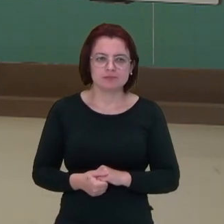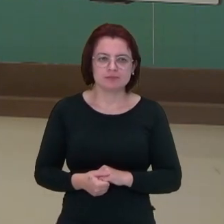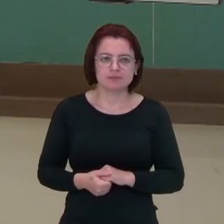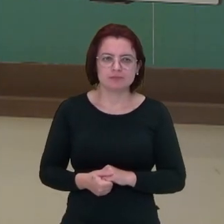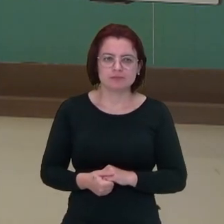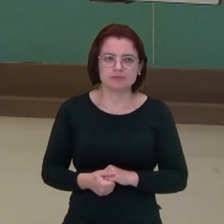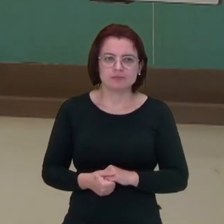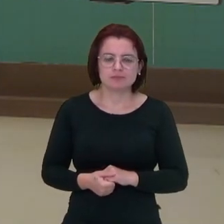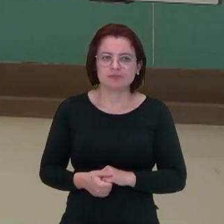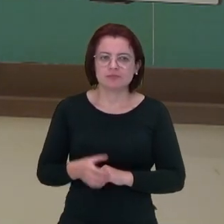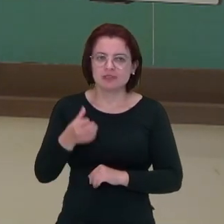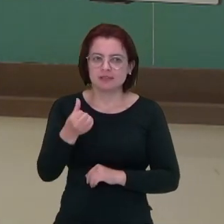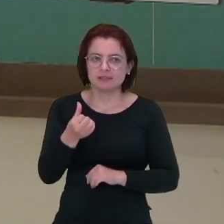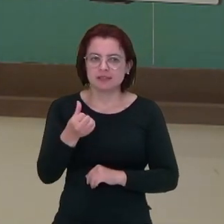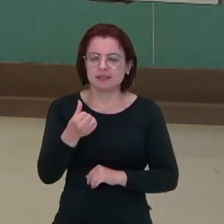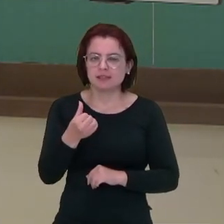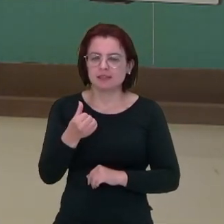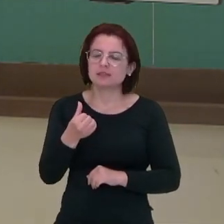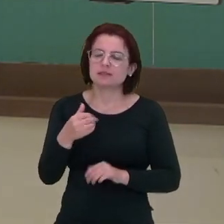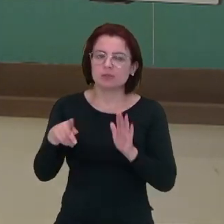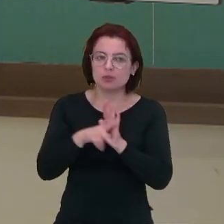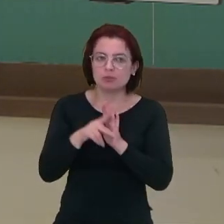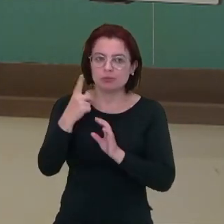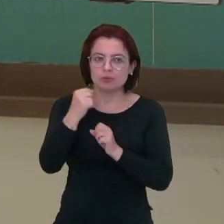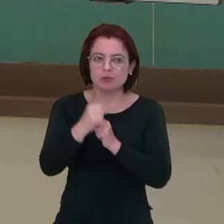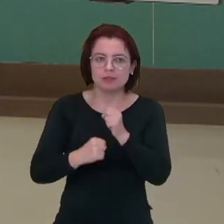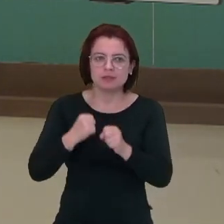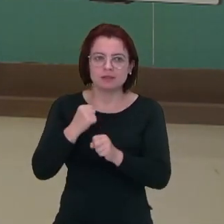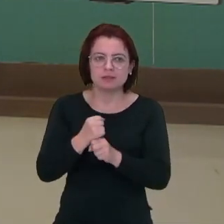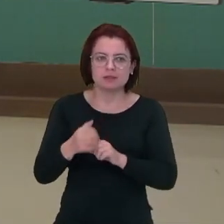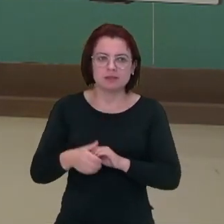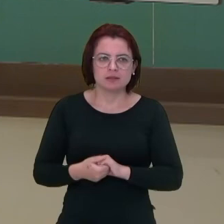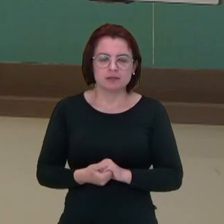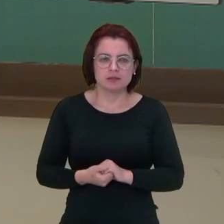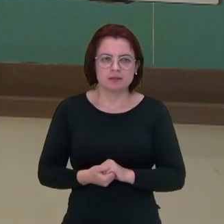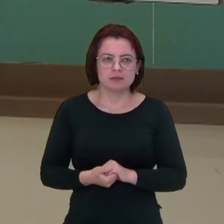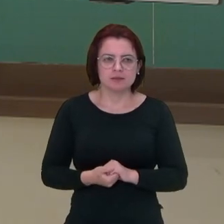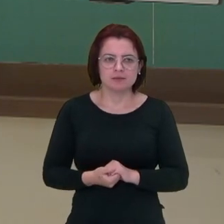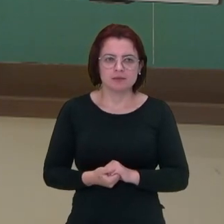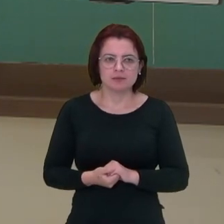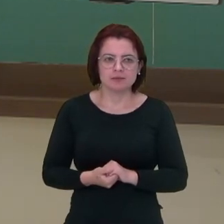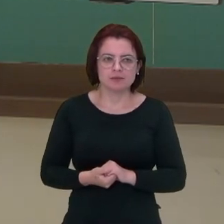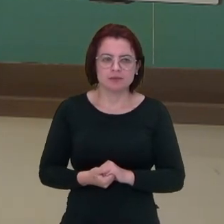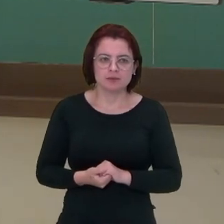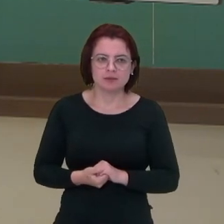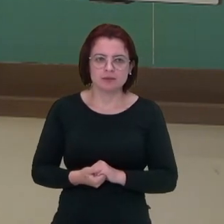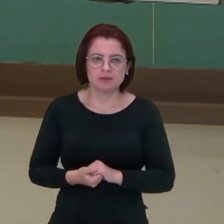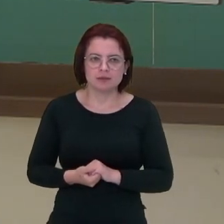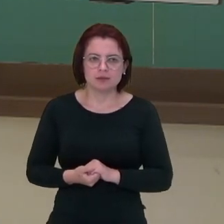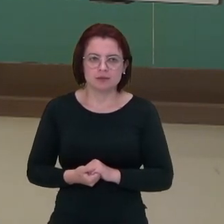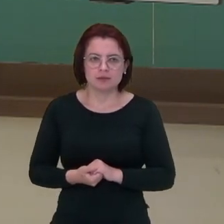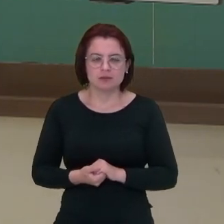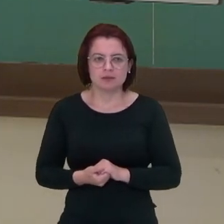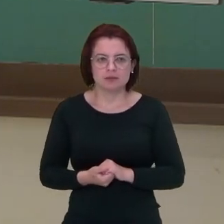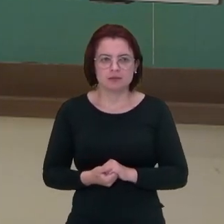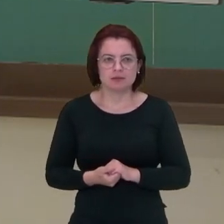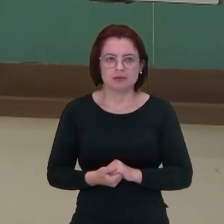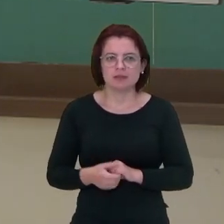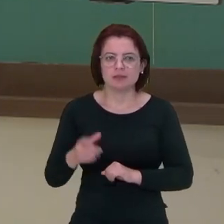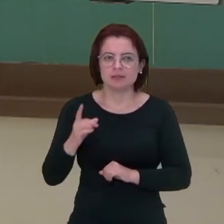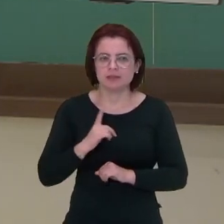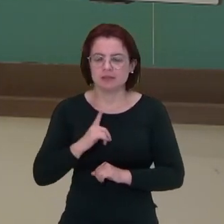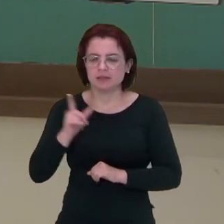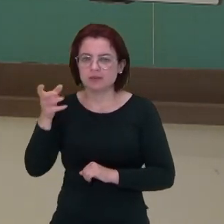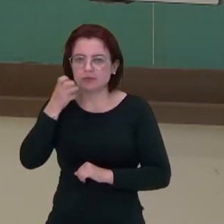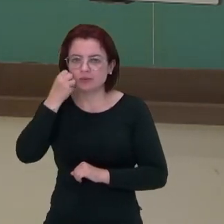taxa era de 6% ao ano, né? Eu estava falando que é mês, então era ao ano aqui. Então, esse daqui é o lucro que ela